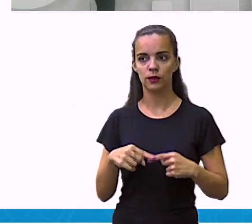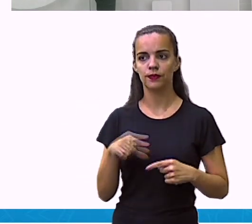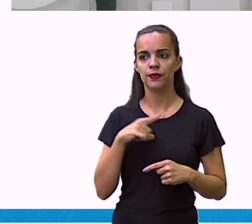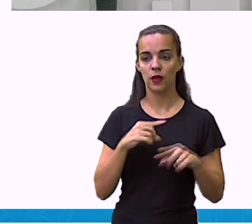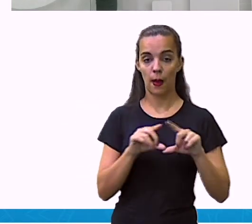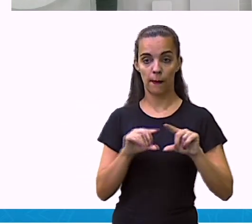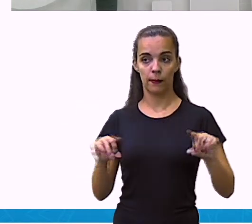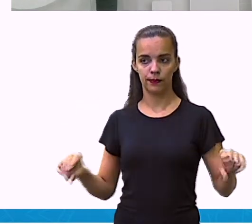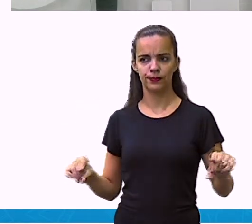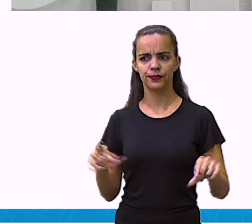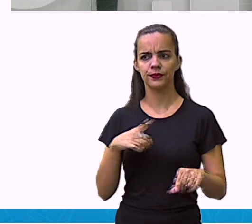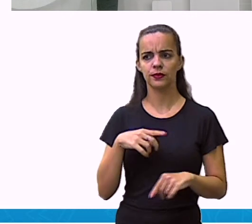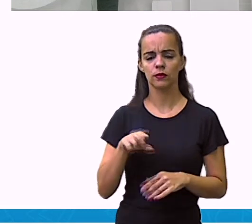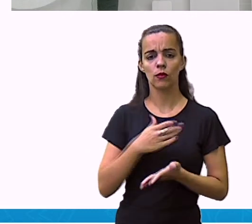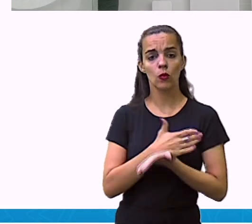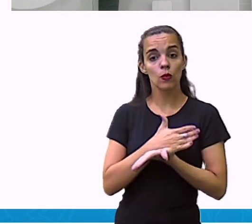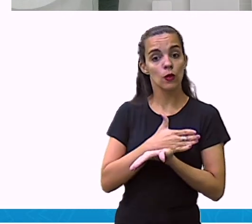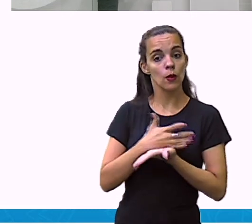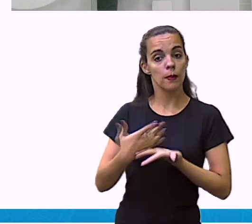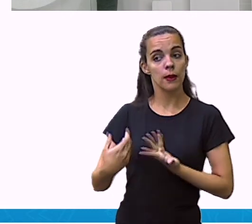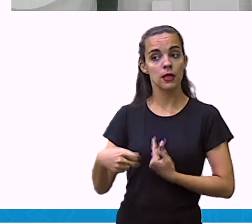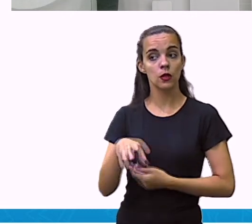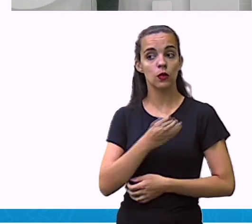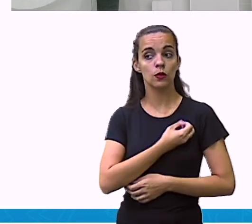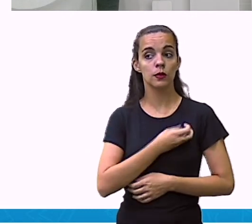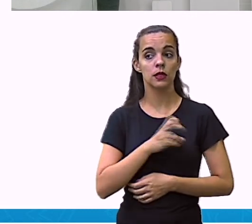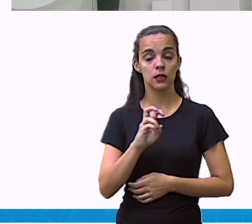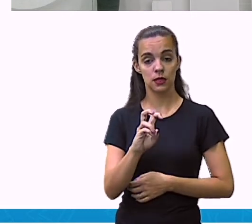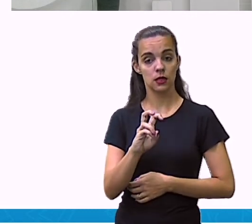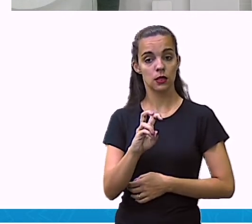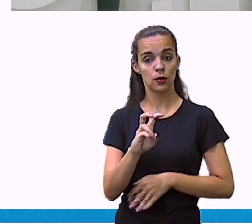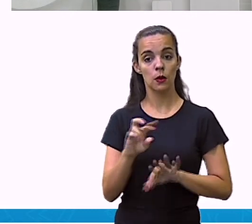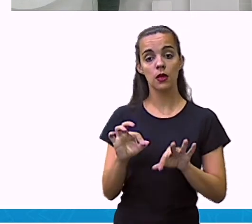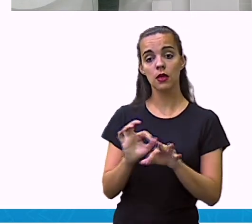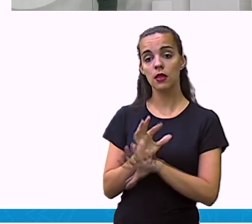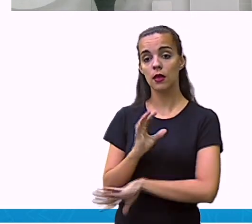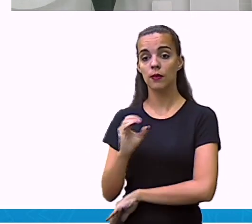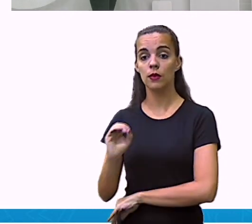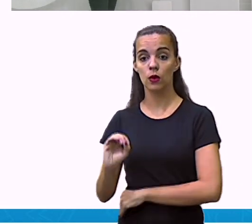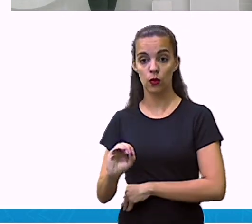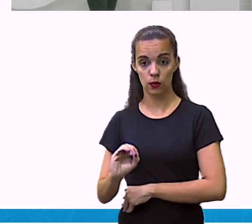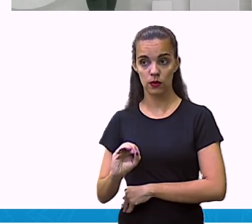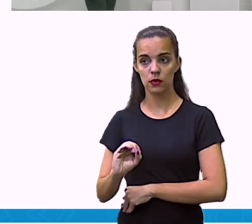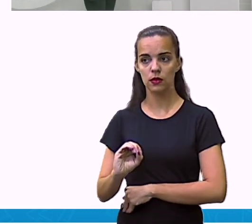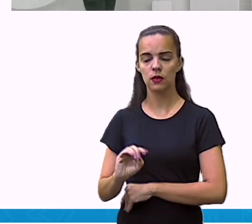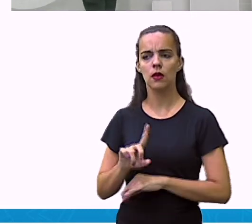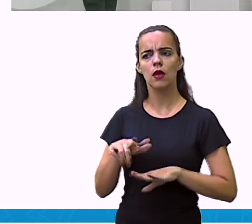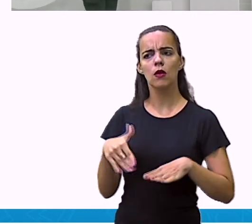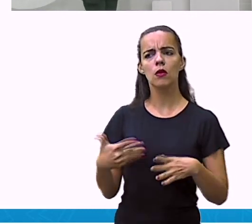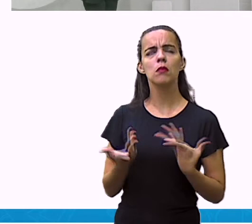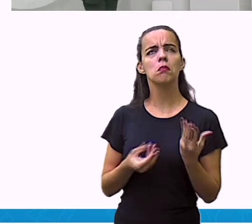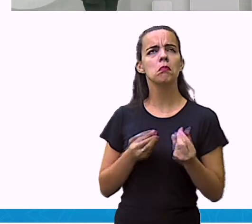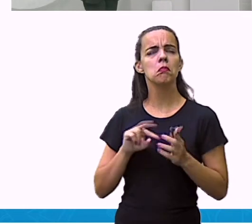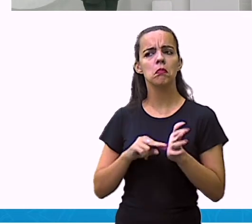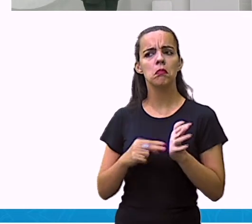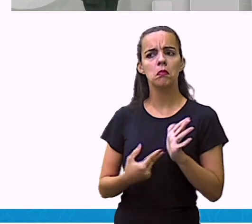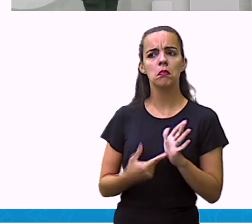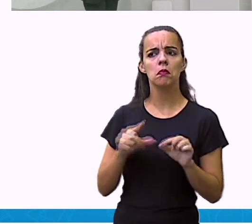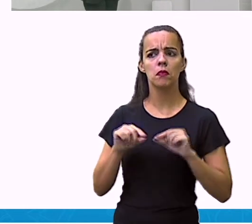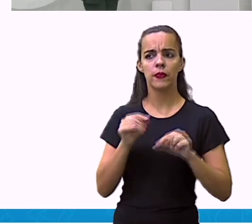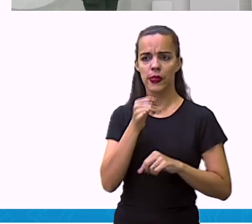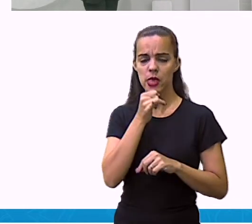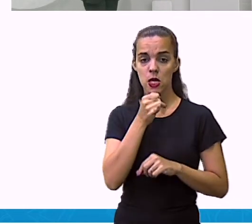linha, começo com o número 5, finalizo com o número 0. O